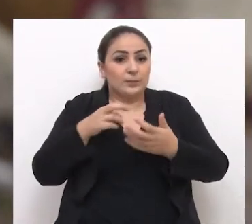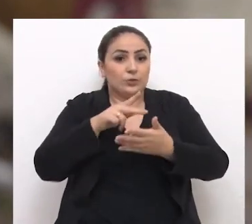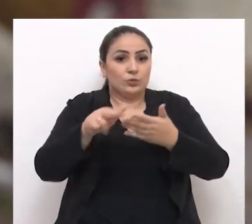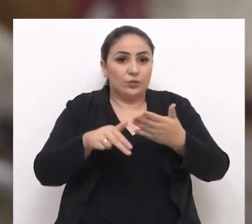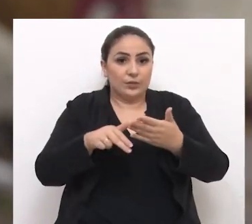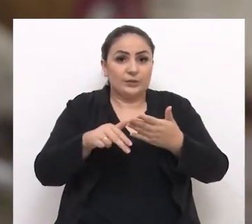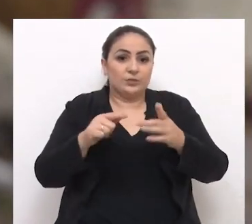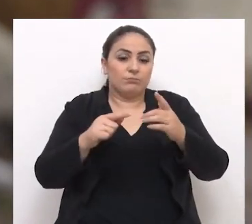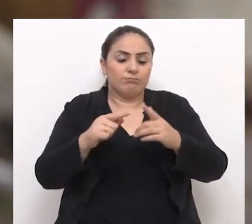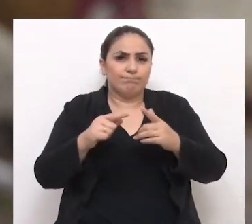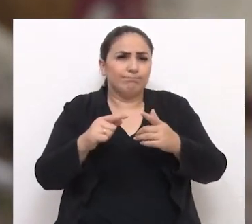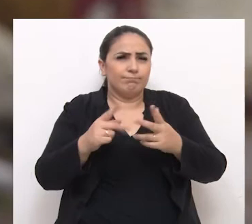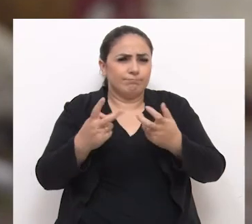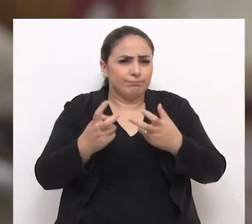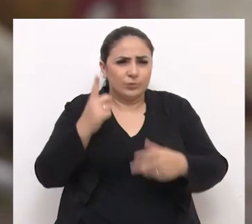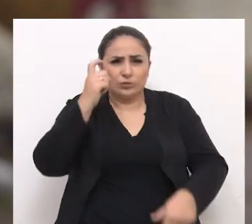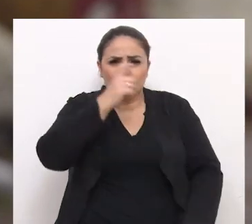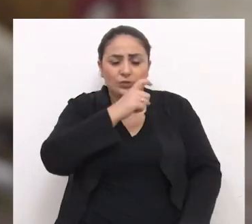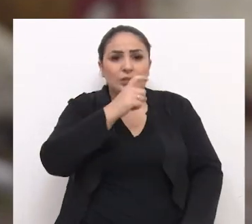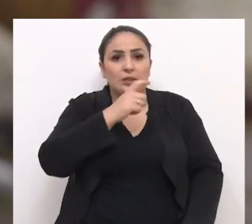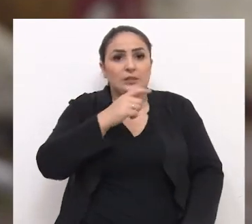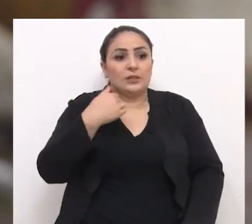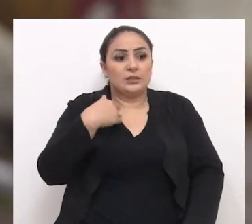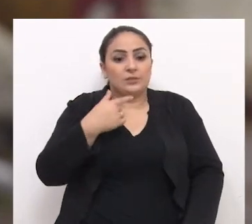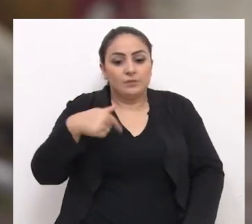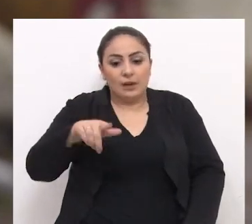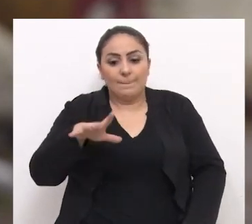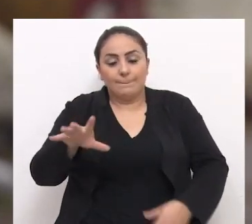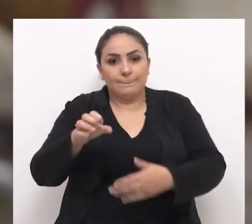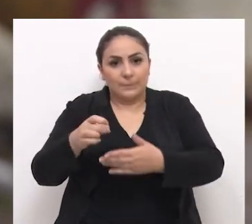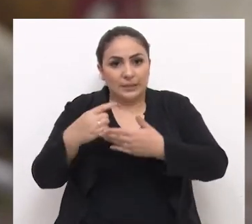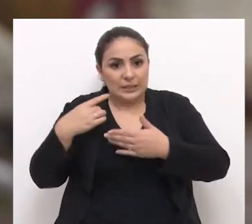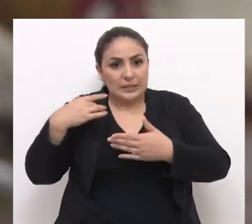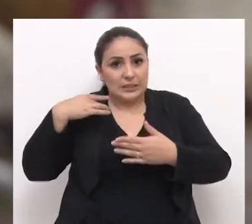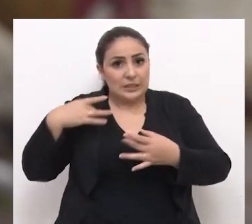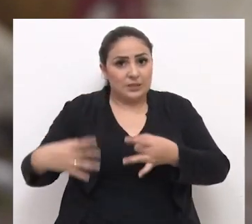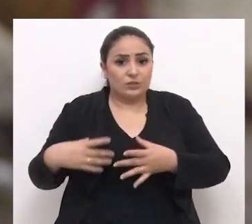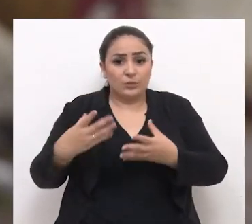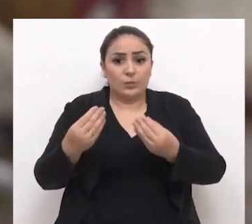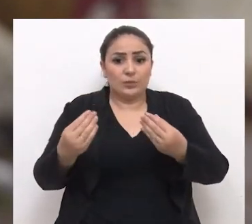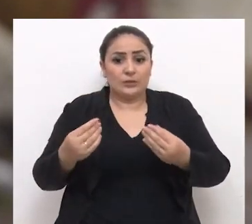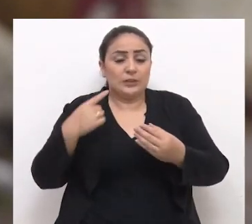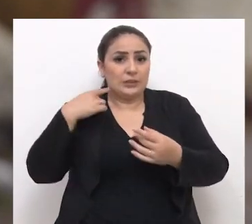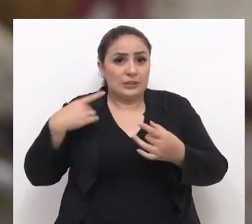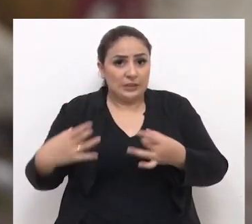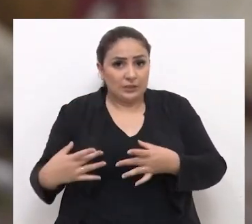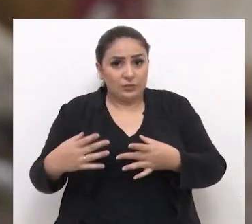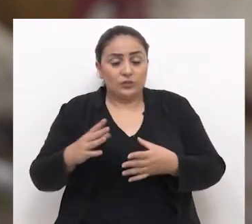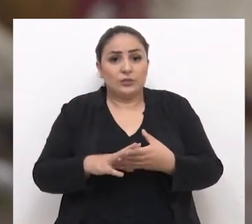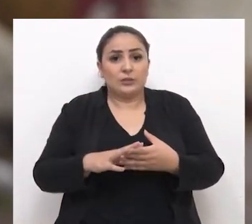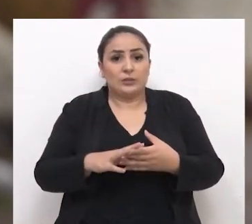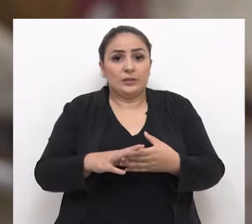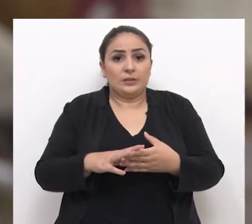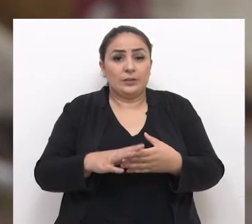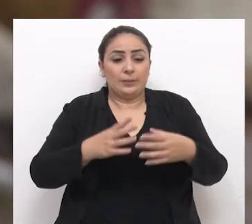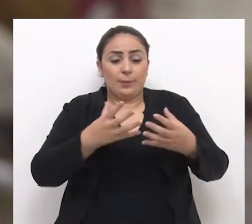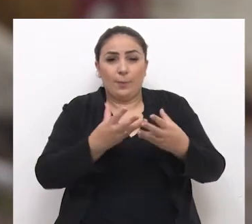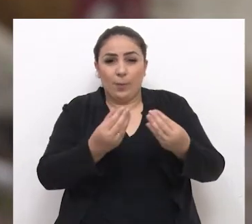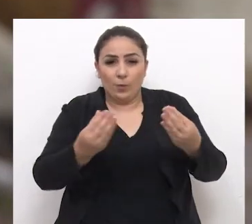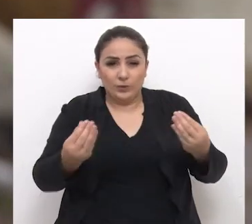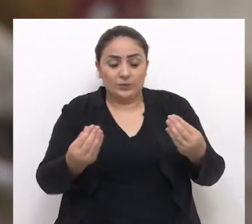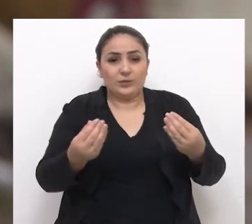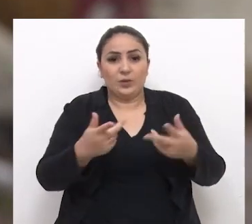vejo bastante dificuldade aqui, que eles vão coletar, vem a quantidade de lixo, a